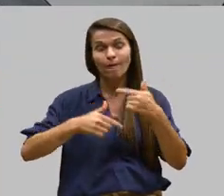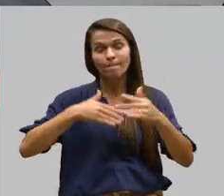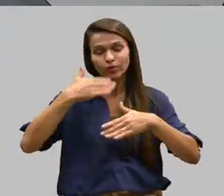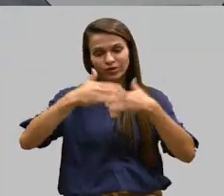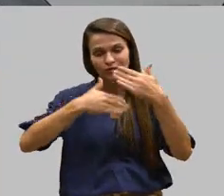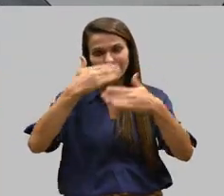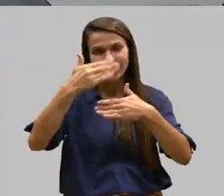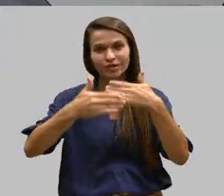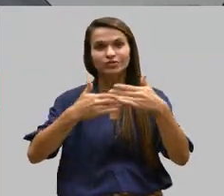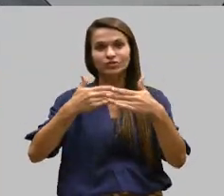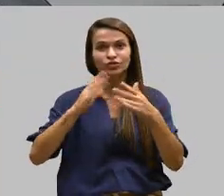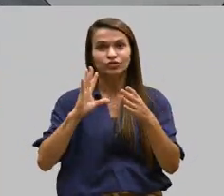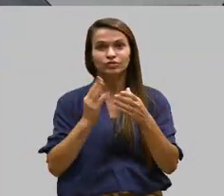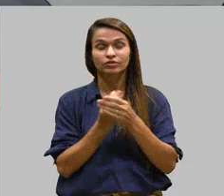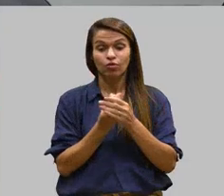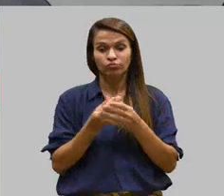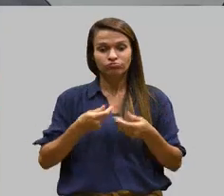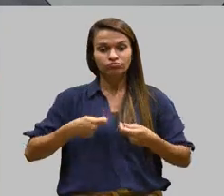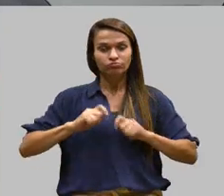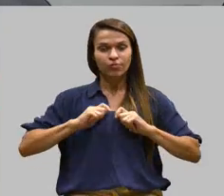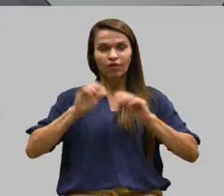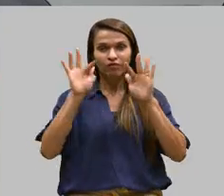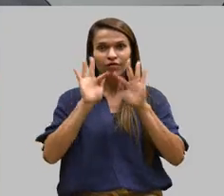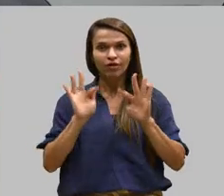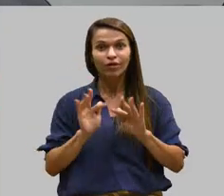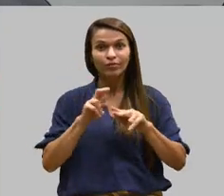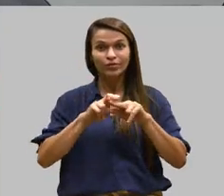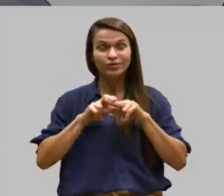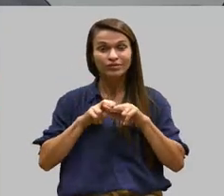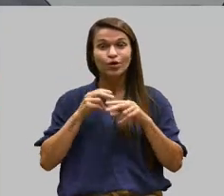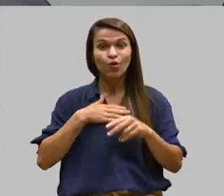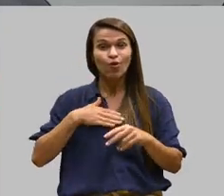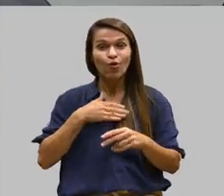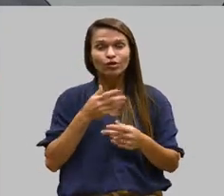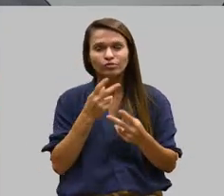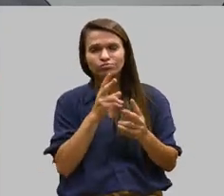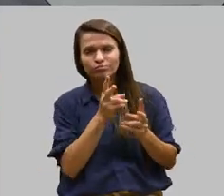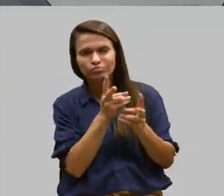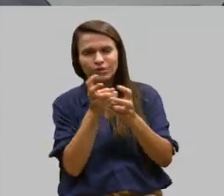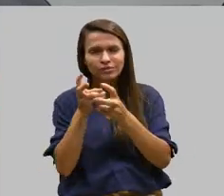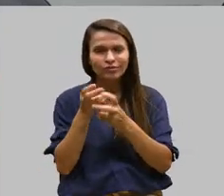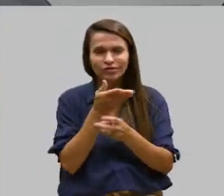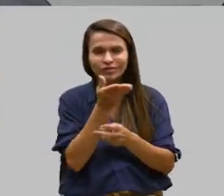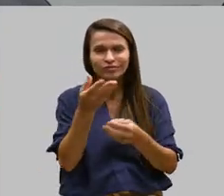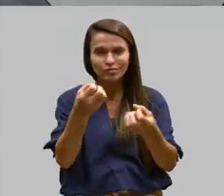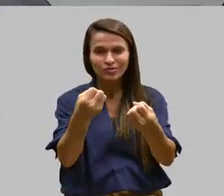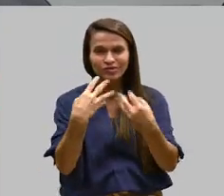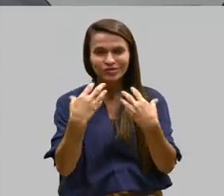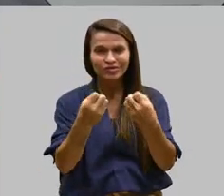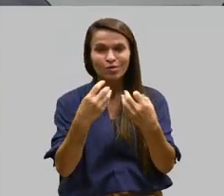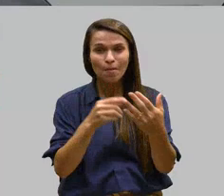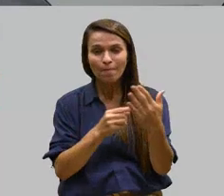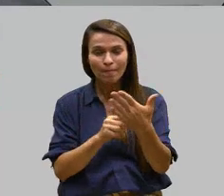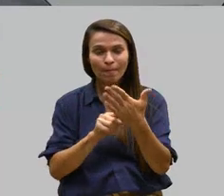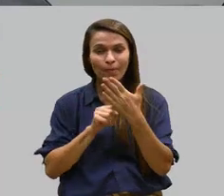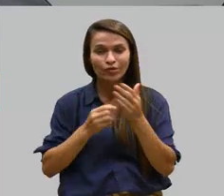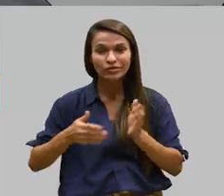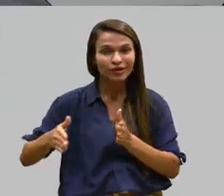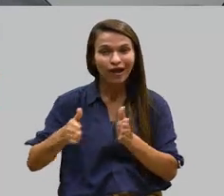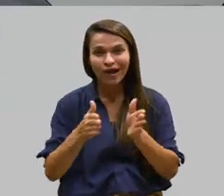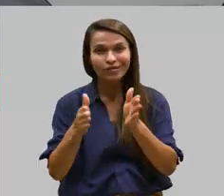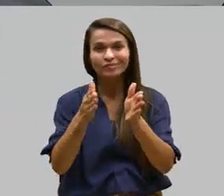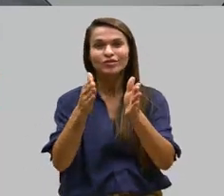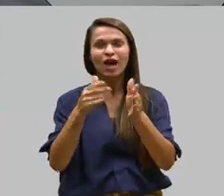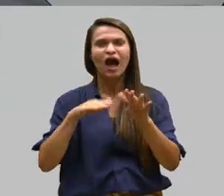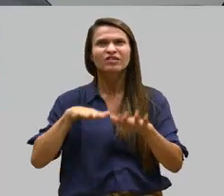Então eu fico muito feliz porque é por isso que eu gosto de escutar vocês vocês nos ensinam nos mostram o caminho que as vezes nós